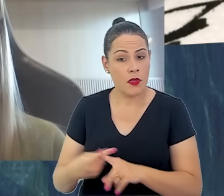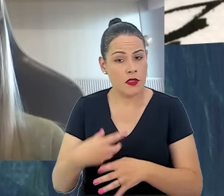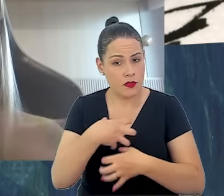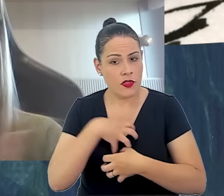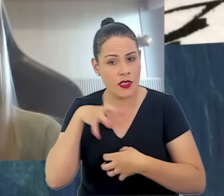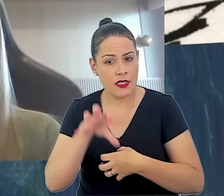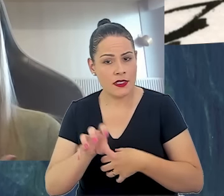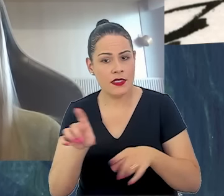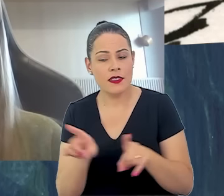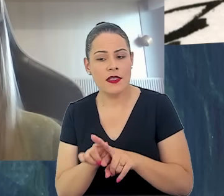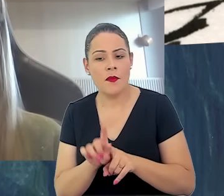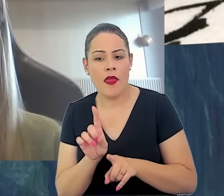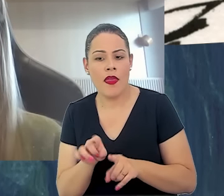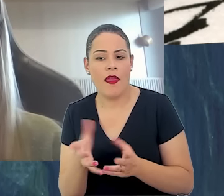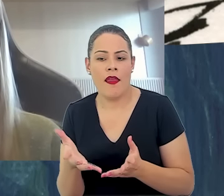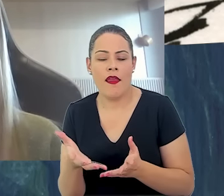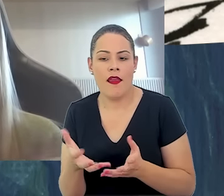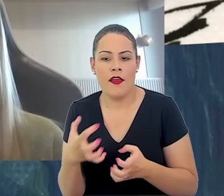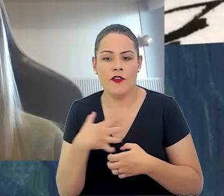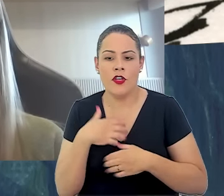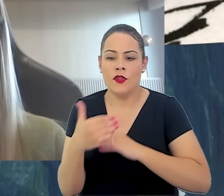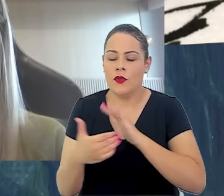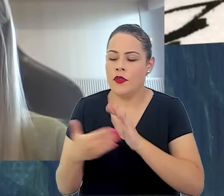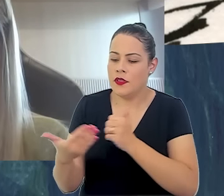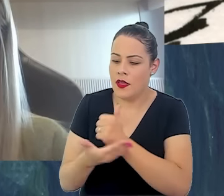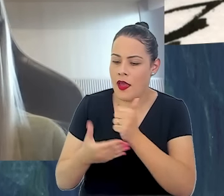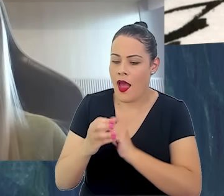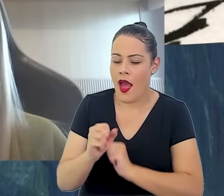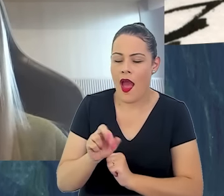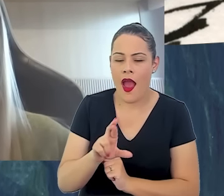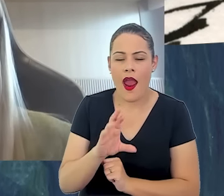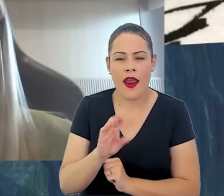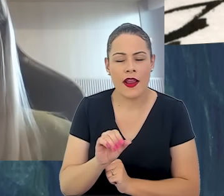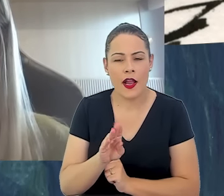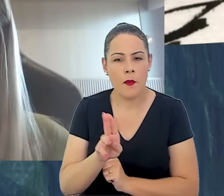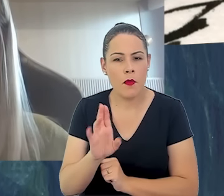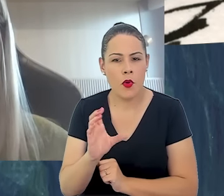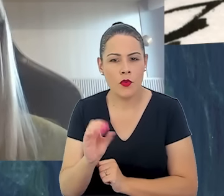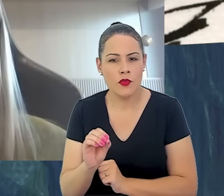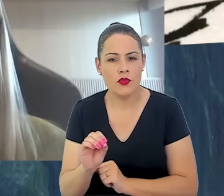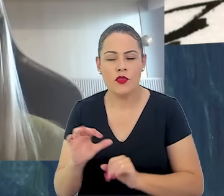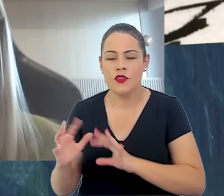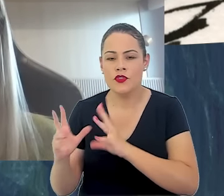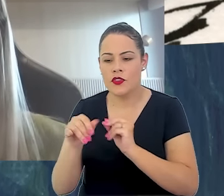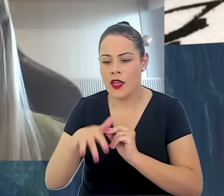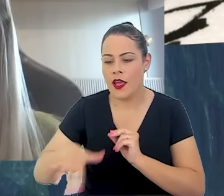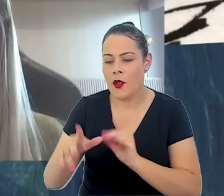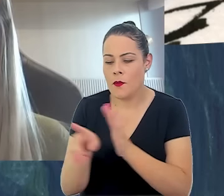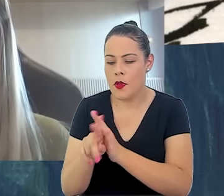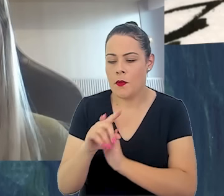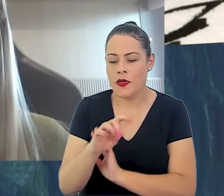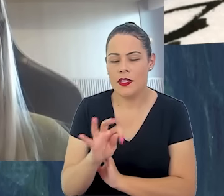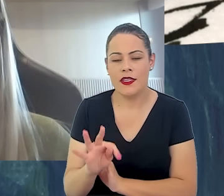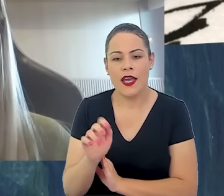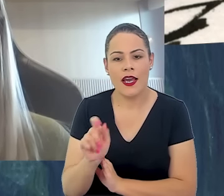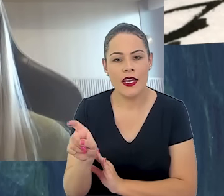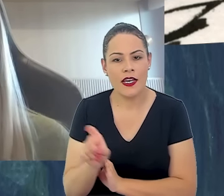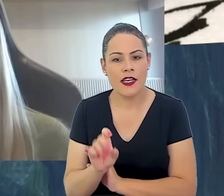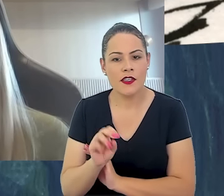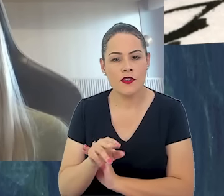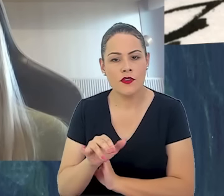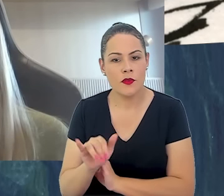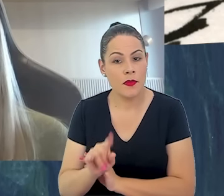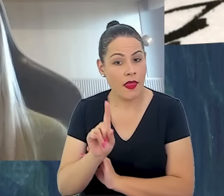de certa forma esse arcabouço, né, que a gente falou mais geral da taxonomia, etc., ele é